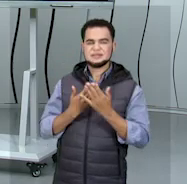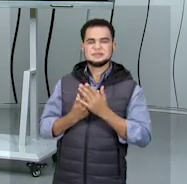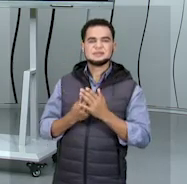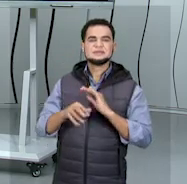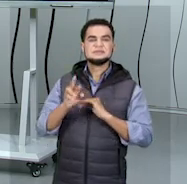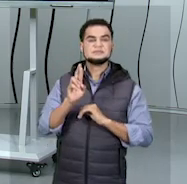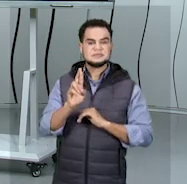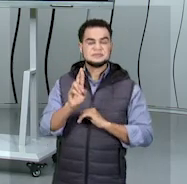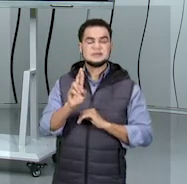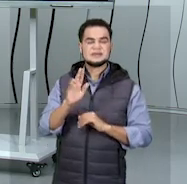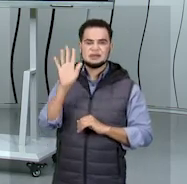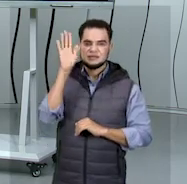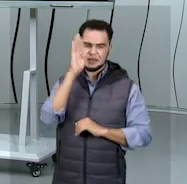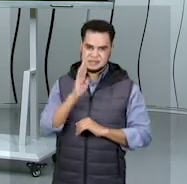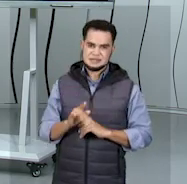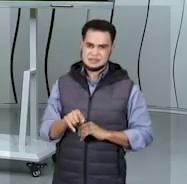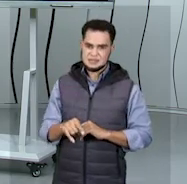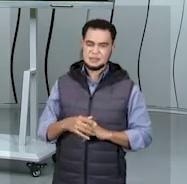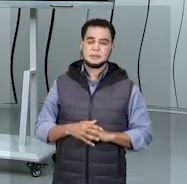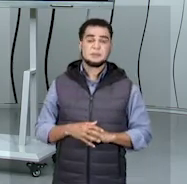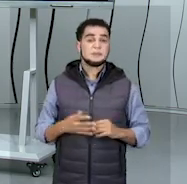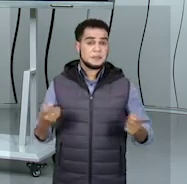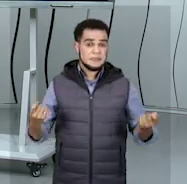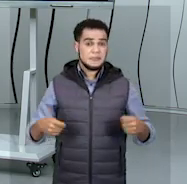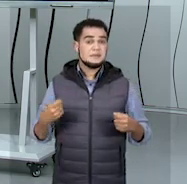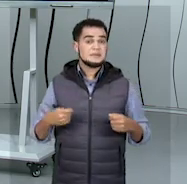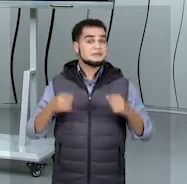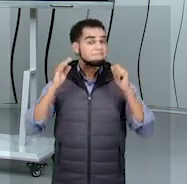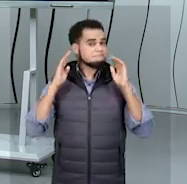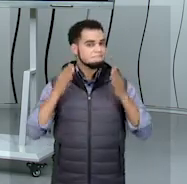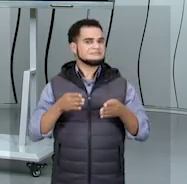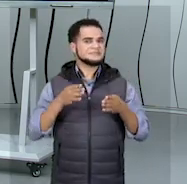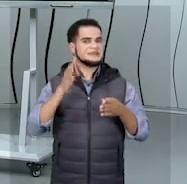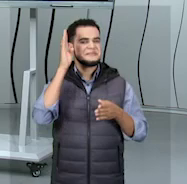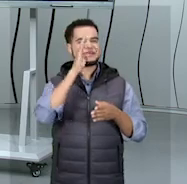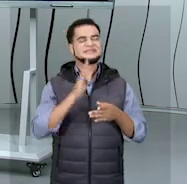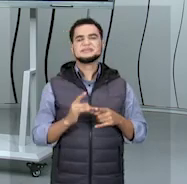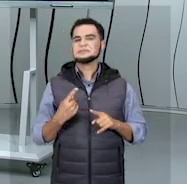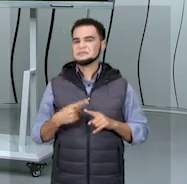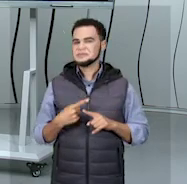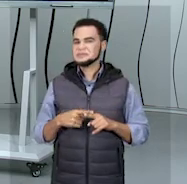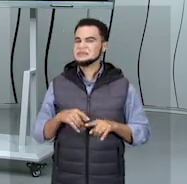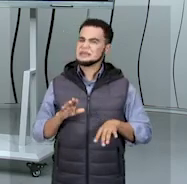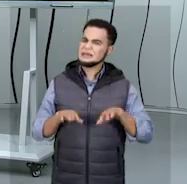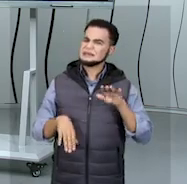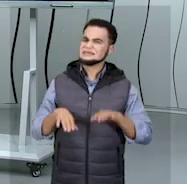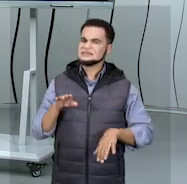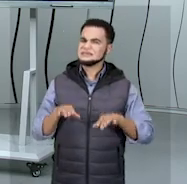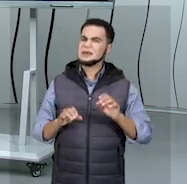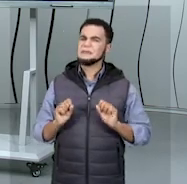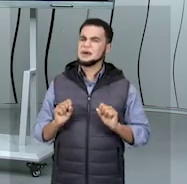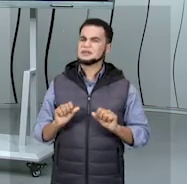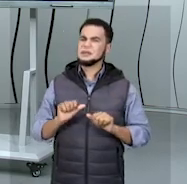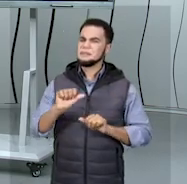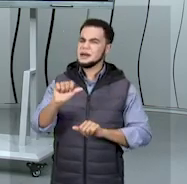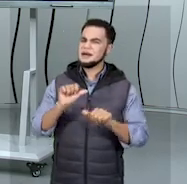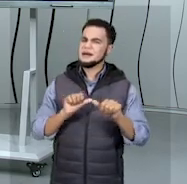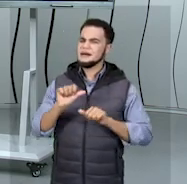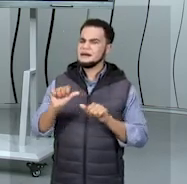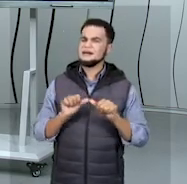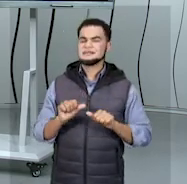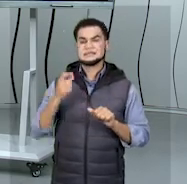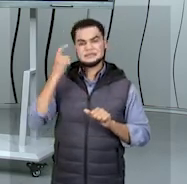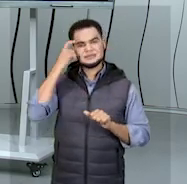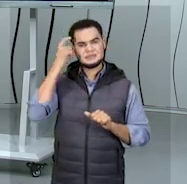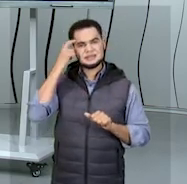brasileiro. A gente precisa de enfatizar que é o brasileiro, porque pode haver algumas mudanças quando a gente pensa em realismo em outros